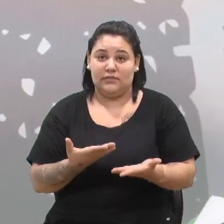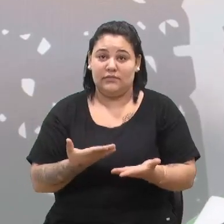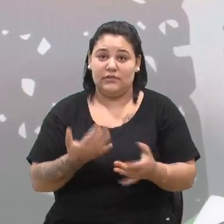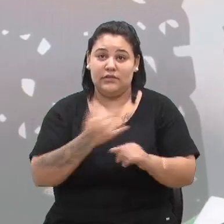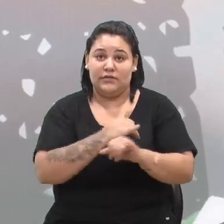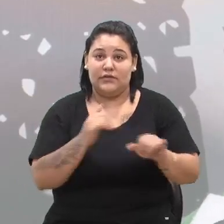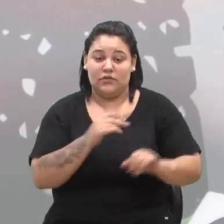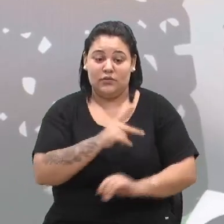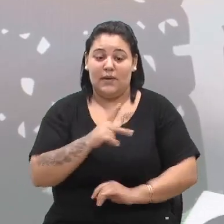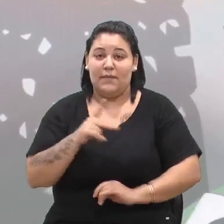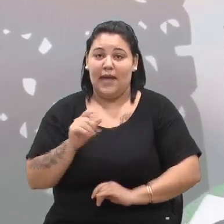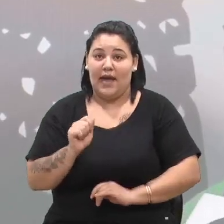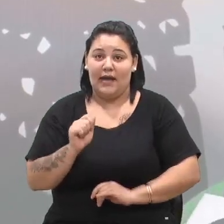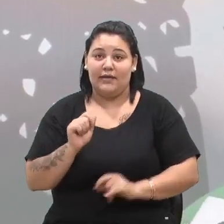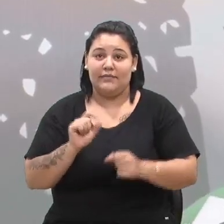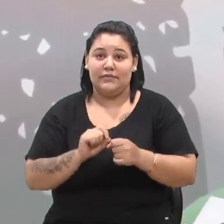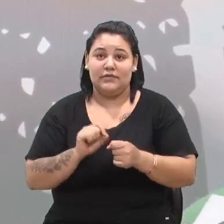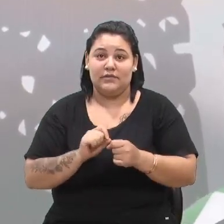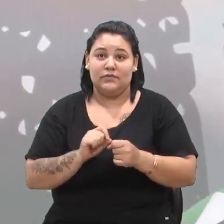PPA foi feito